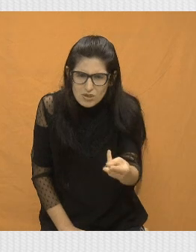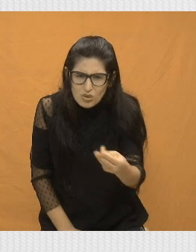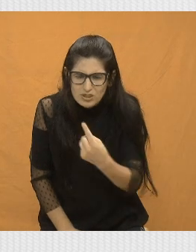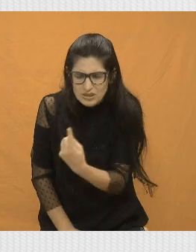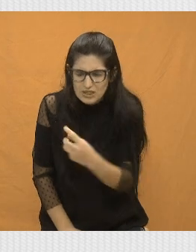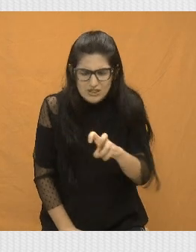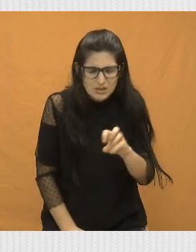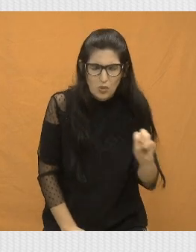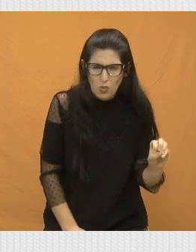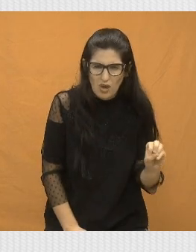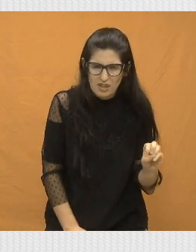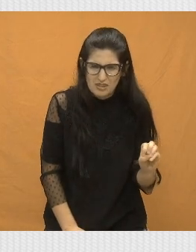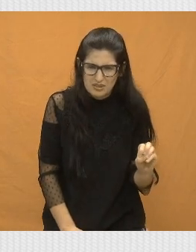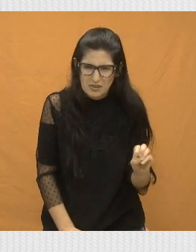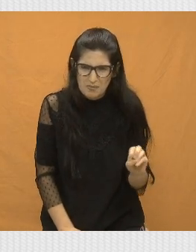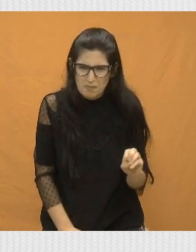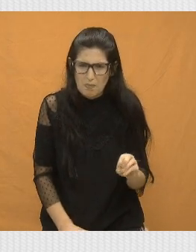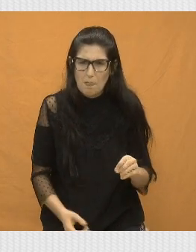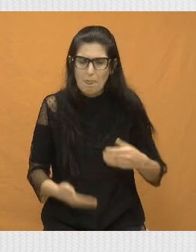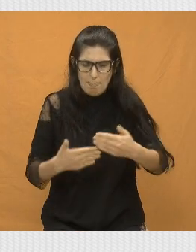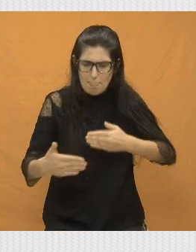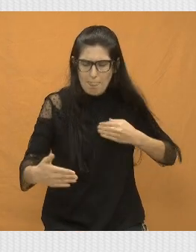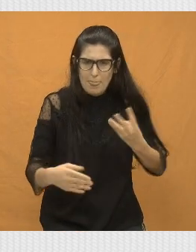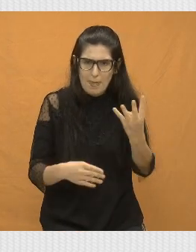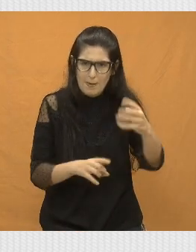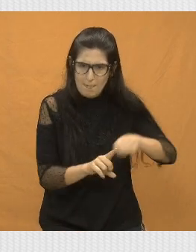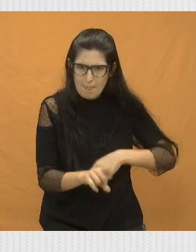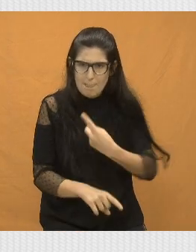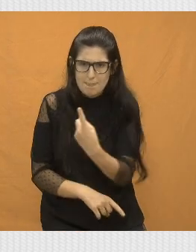323.150.000 e realizado no primeiro quadrimestre